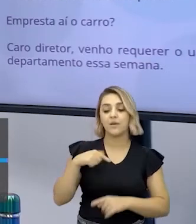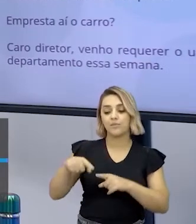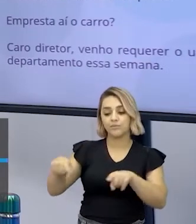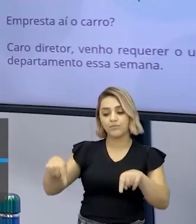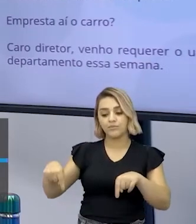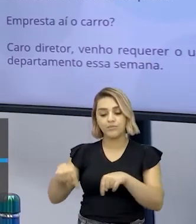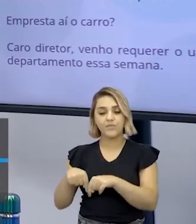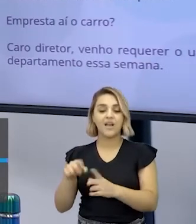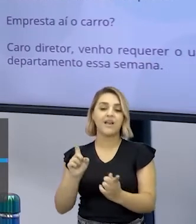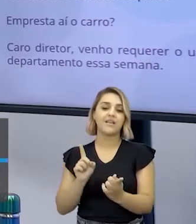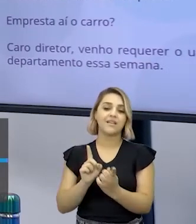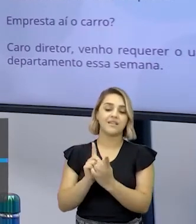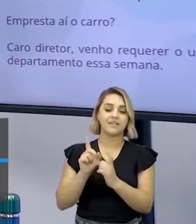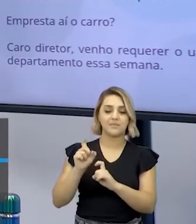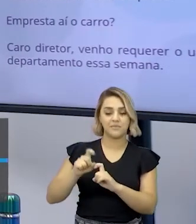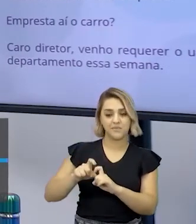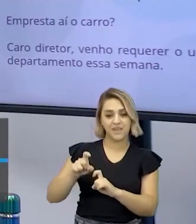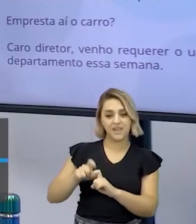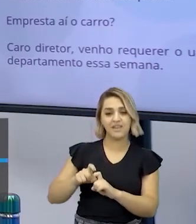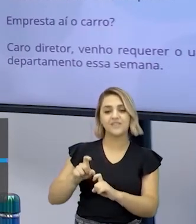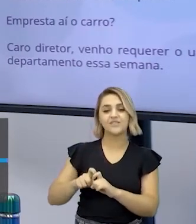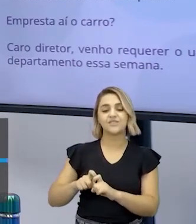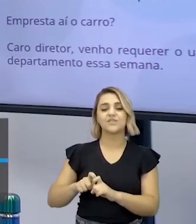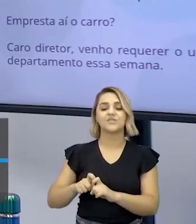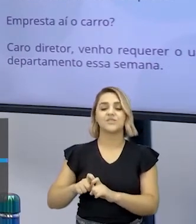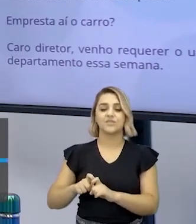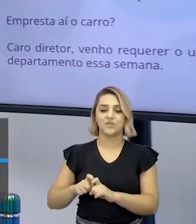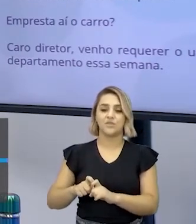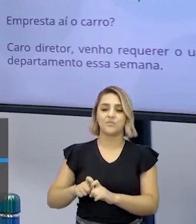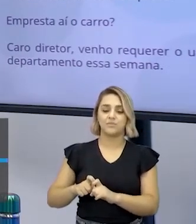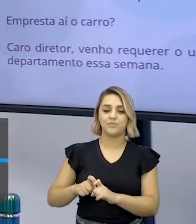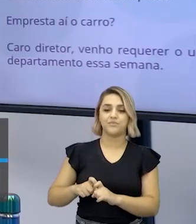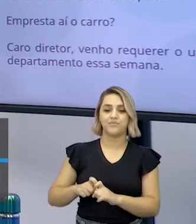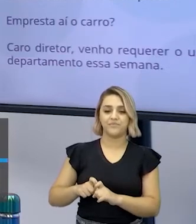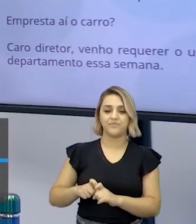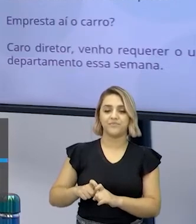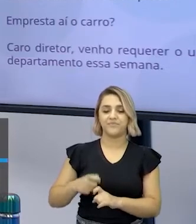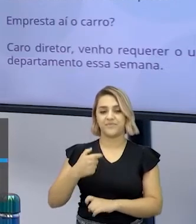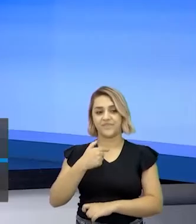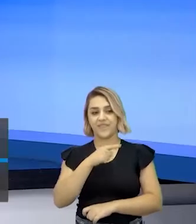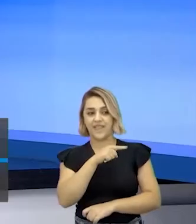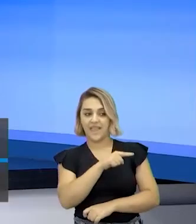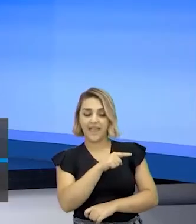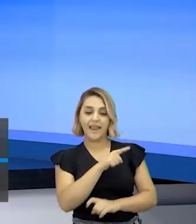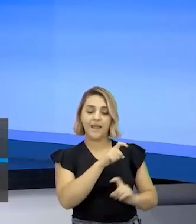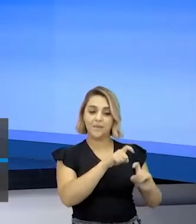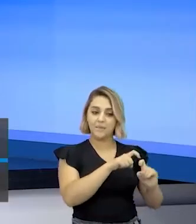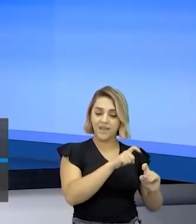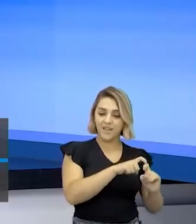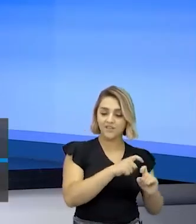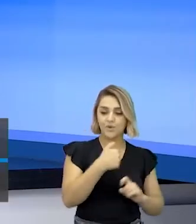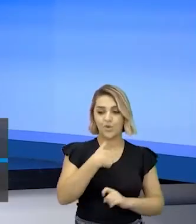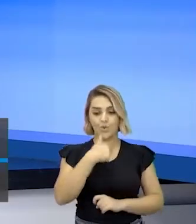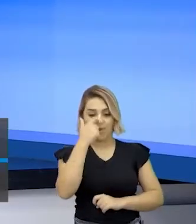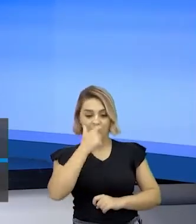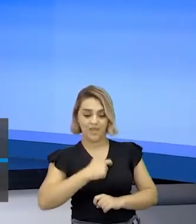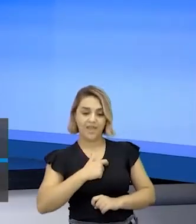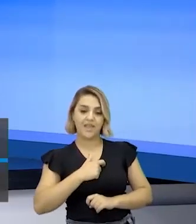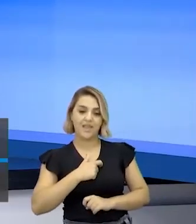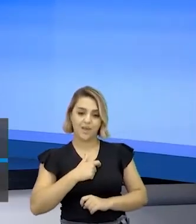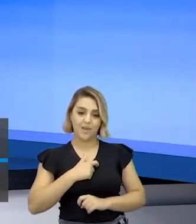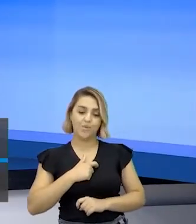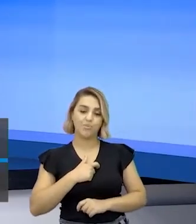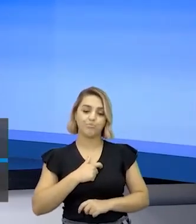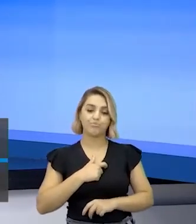será o doutor, a doutora, e eu a paciente. Ok. Então, eu digo o seguinte, segundo o que